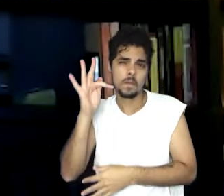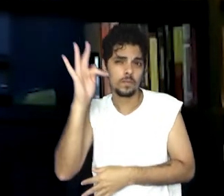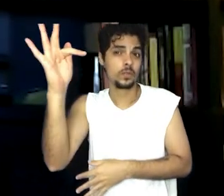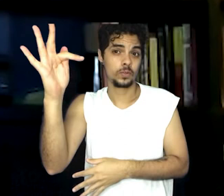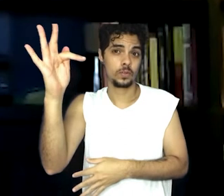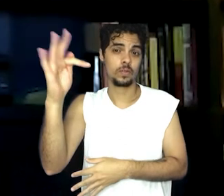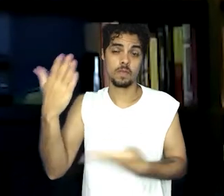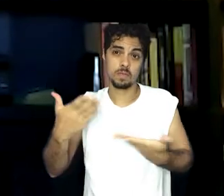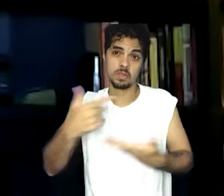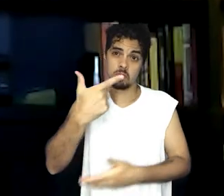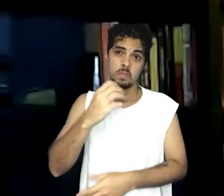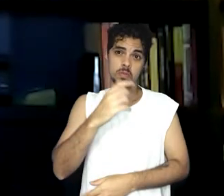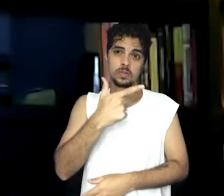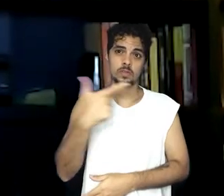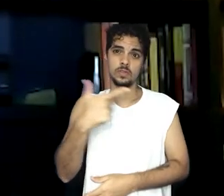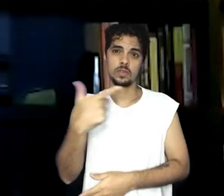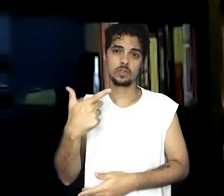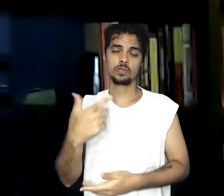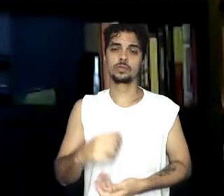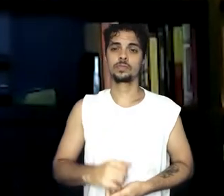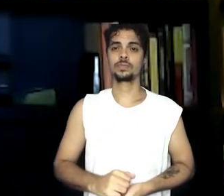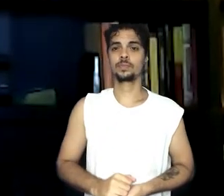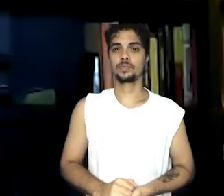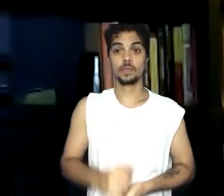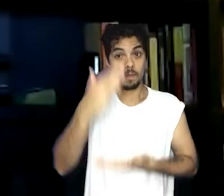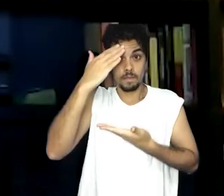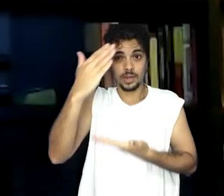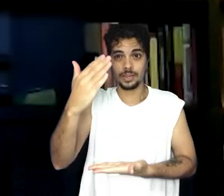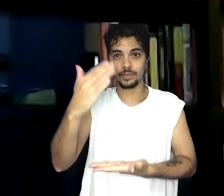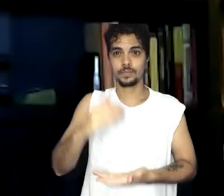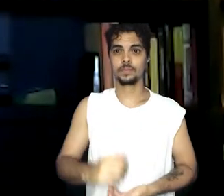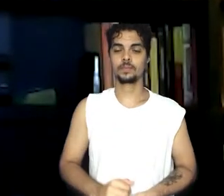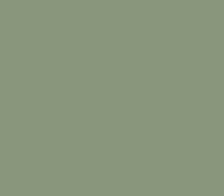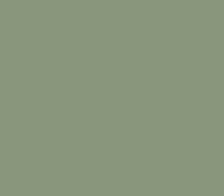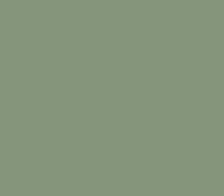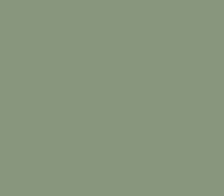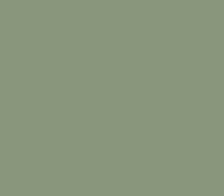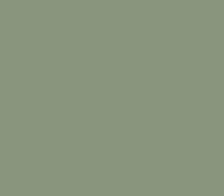Nesse Mesmo ano de 2022 obrigado